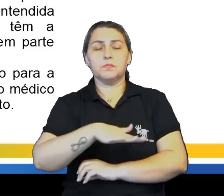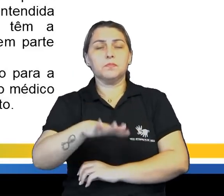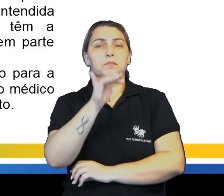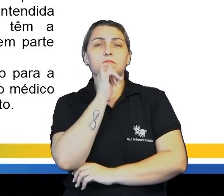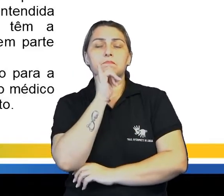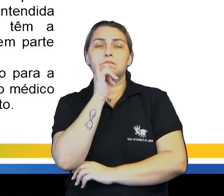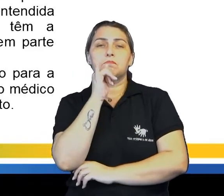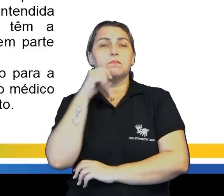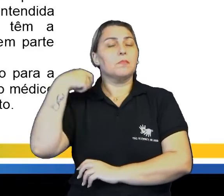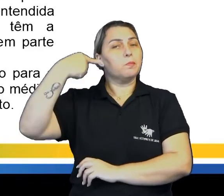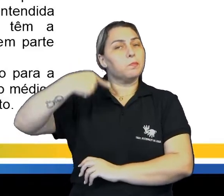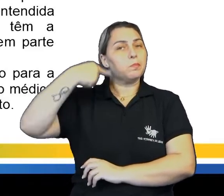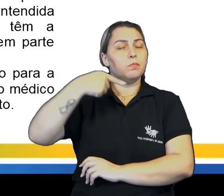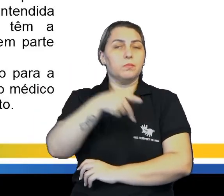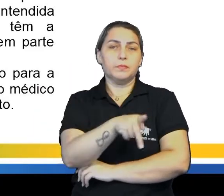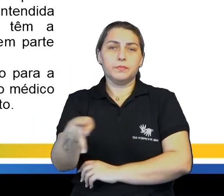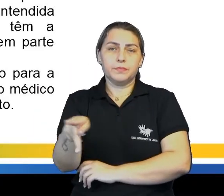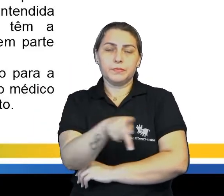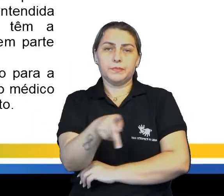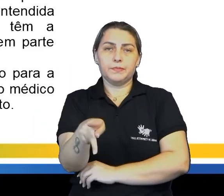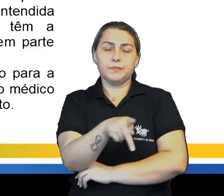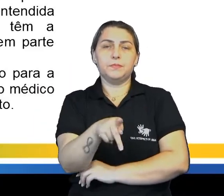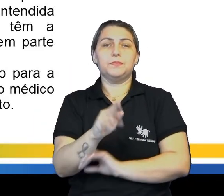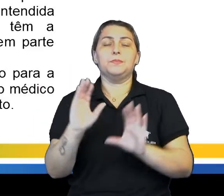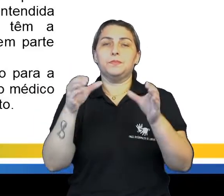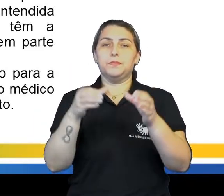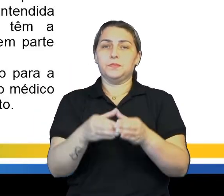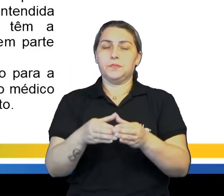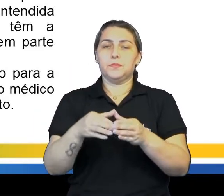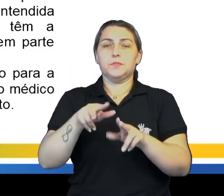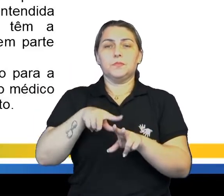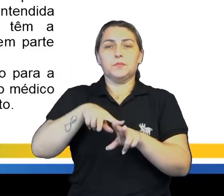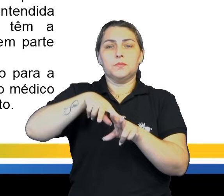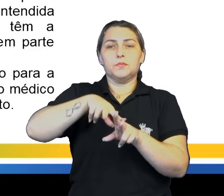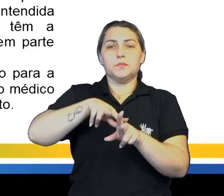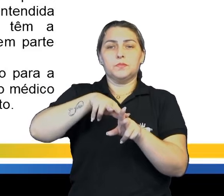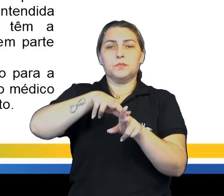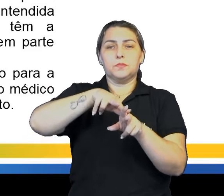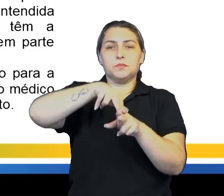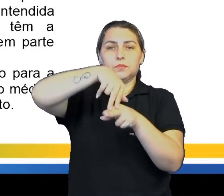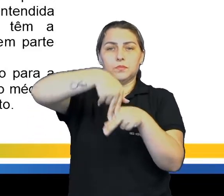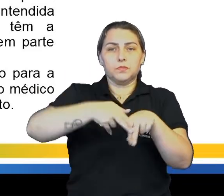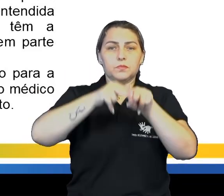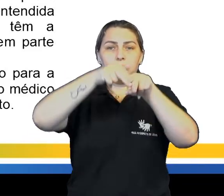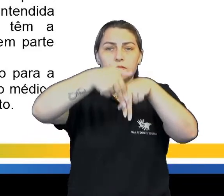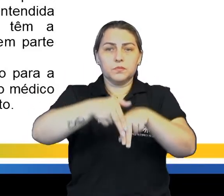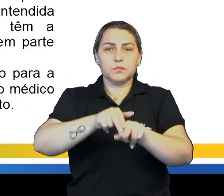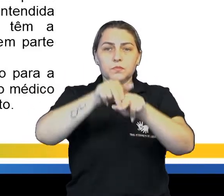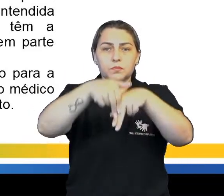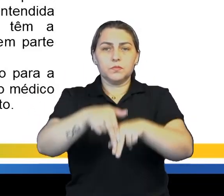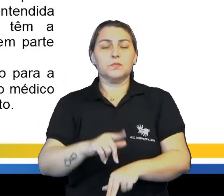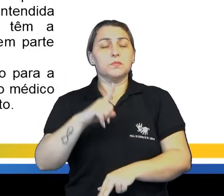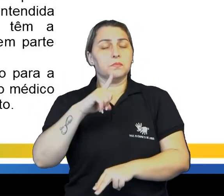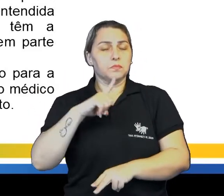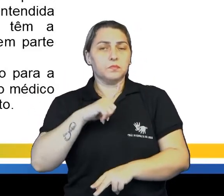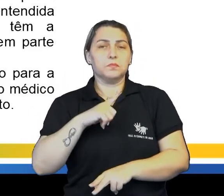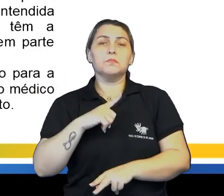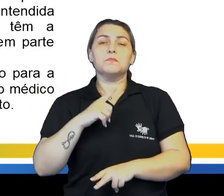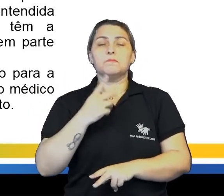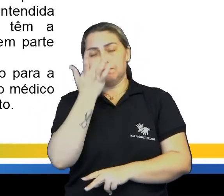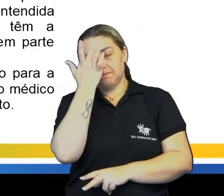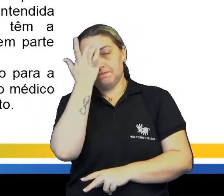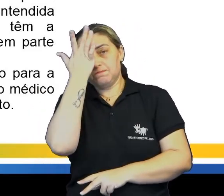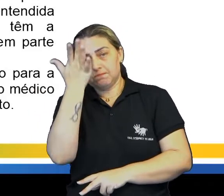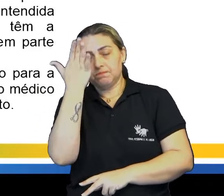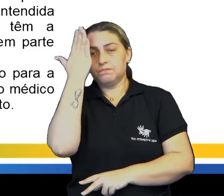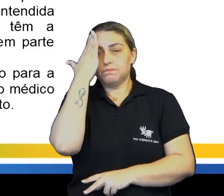por exemplo, advogados, professores, um grupo de surfistas e etc., tem suas expressões que são facilmente